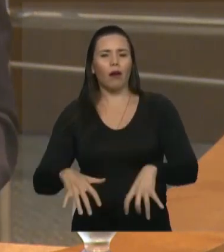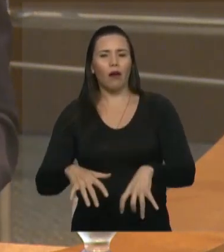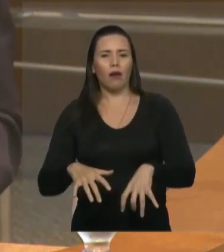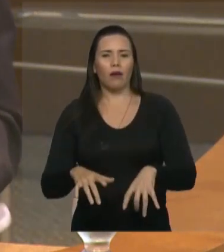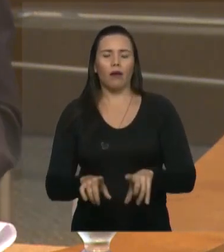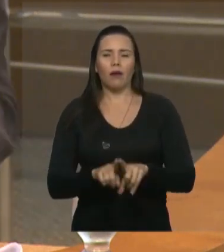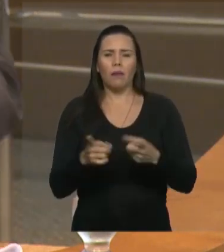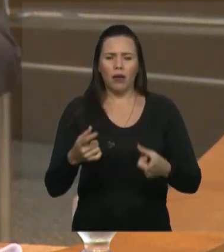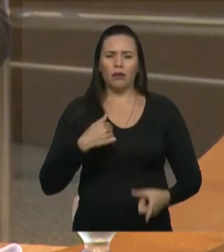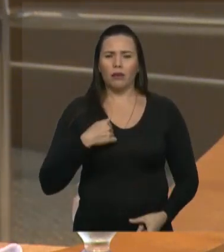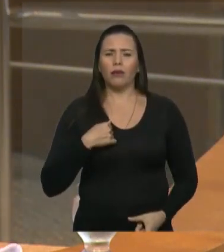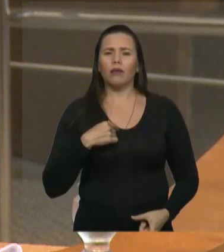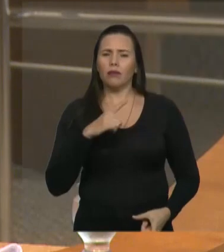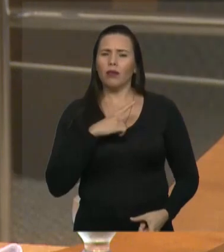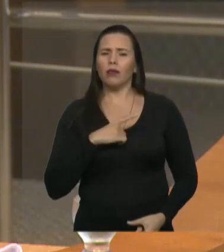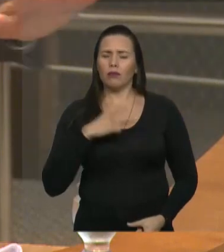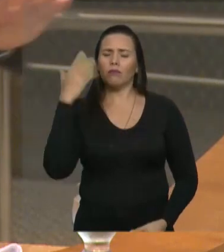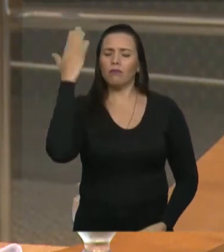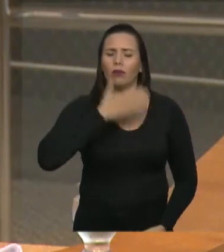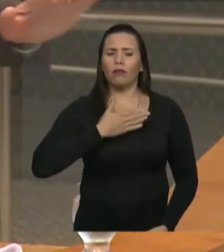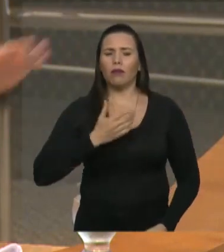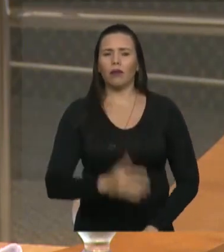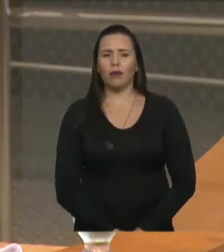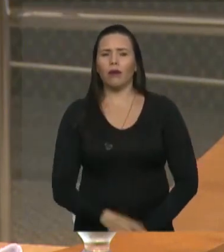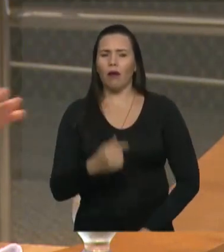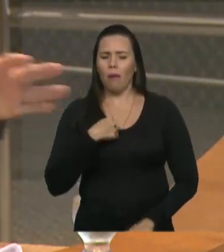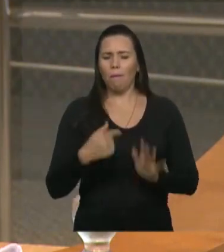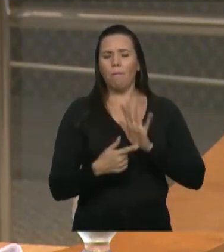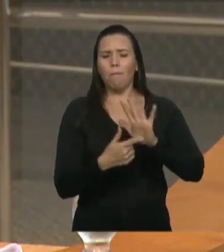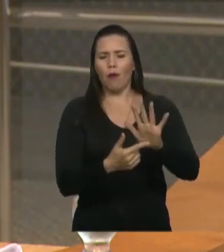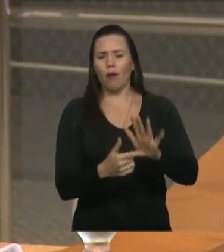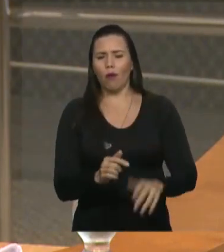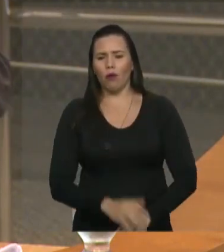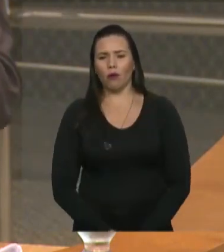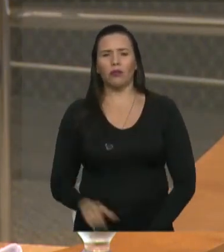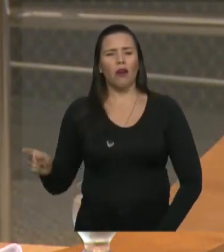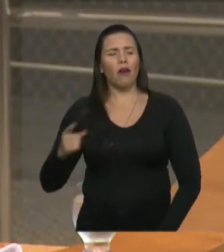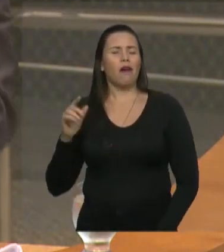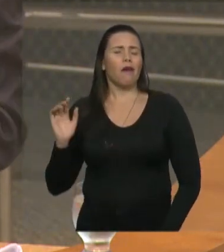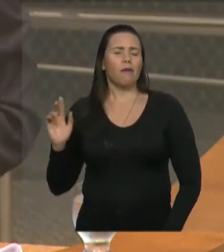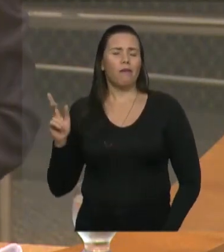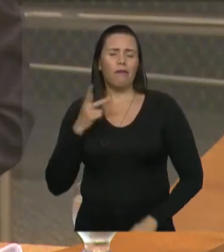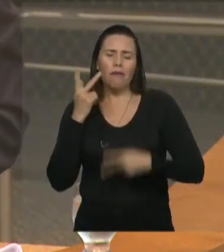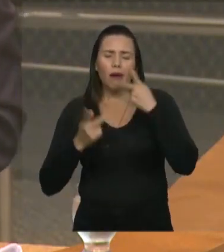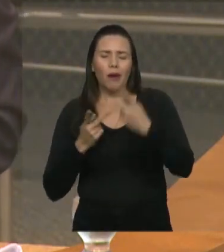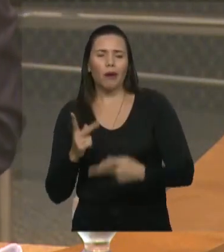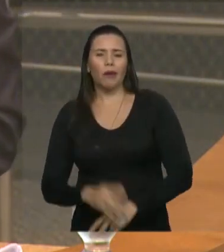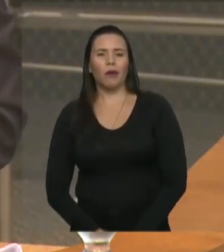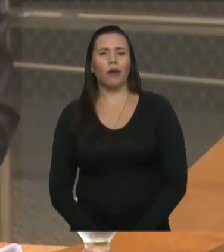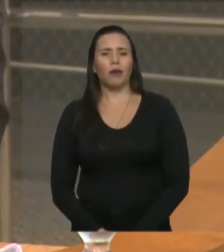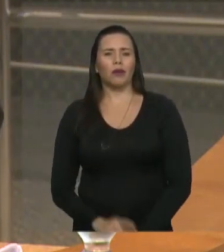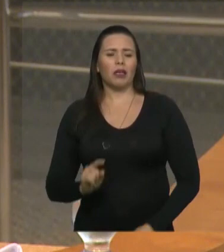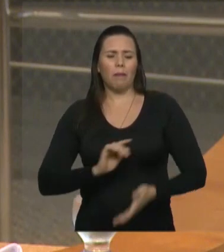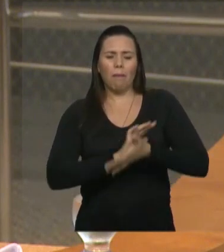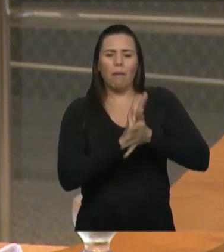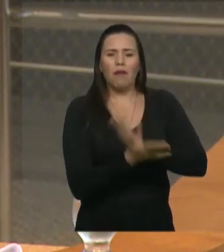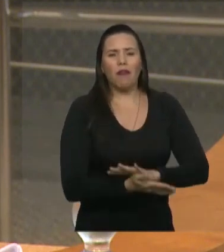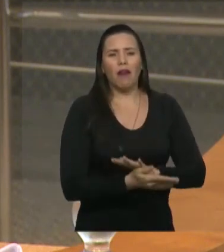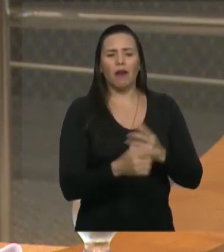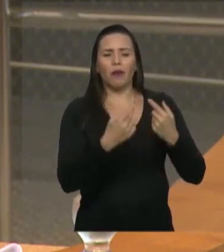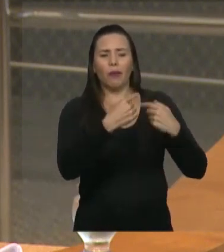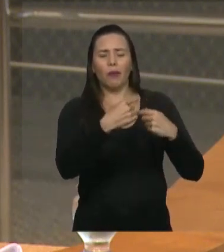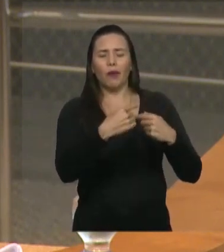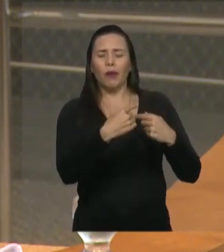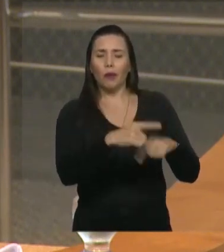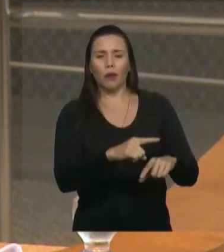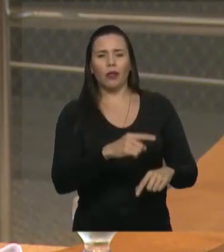nenhum prefeito será tratado de diferente dos demais. A democracia pugna por isso. Os prefeitos e os deputados aqui, até